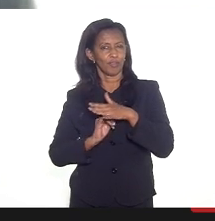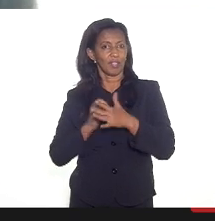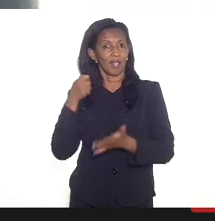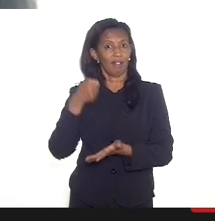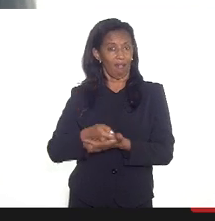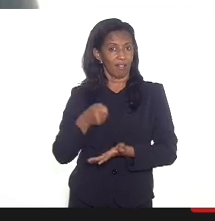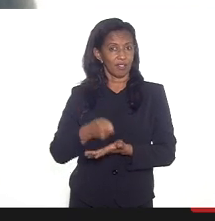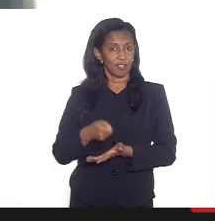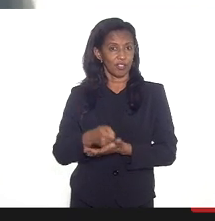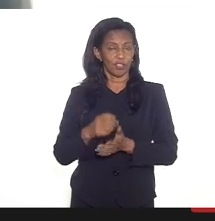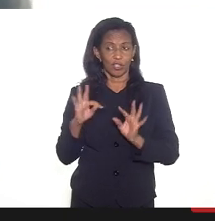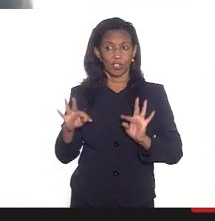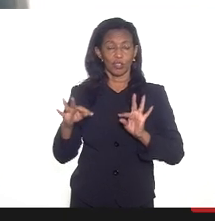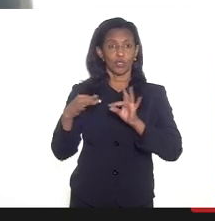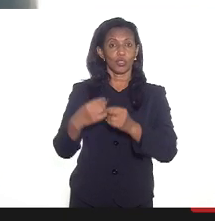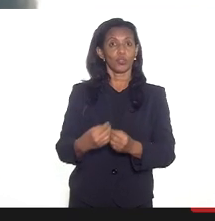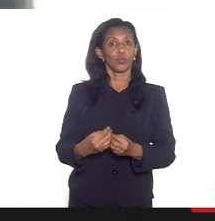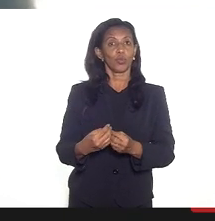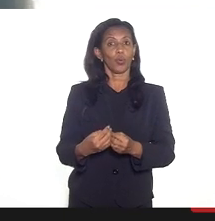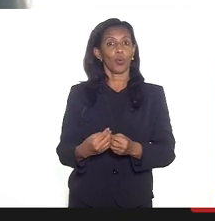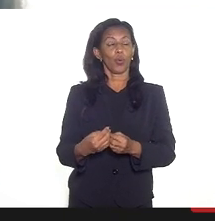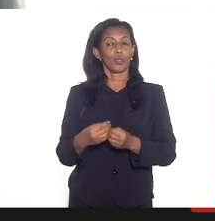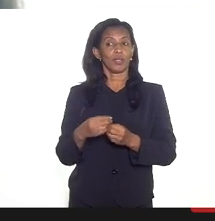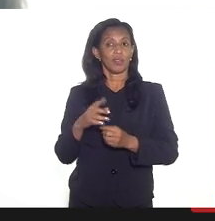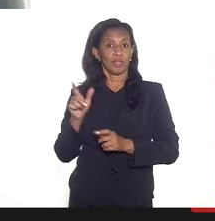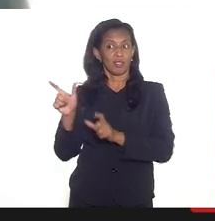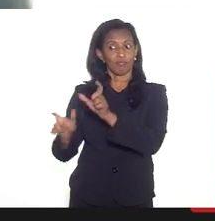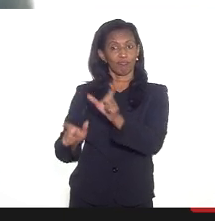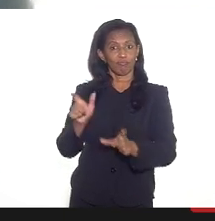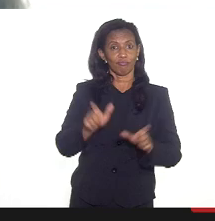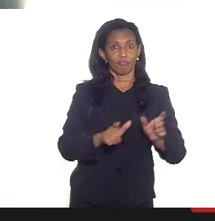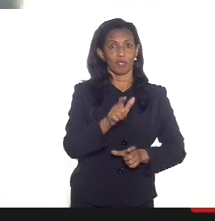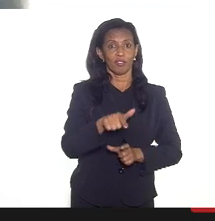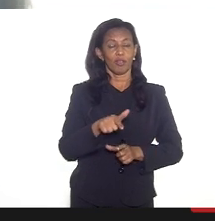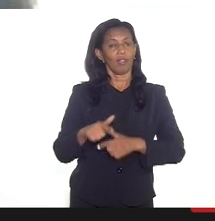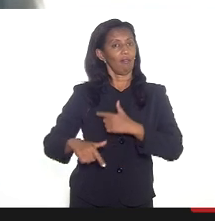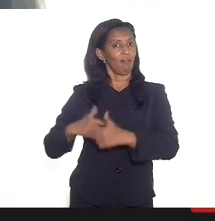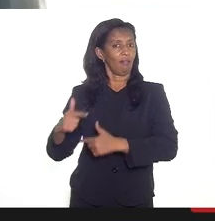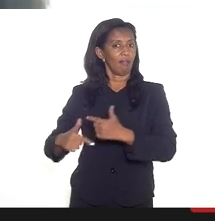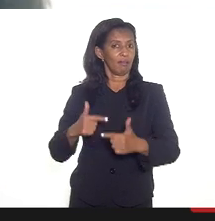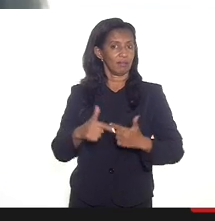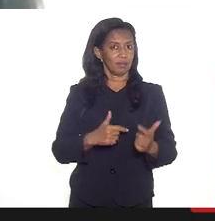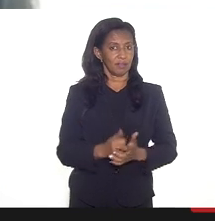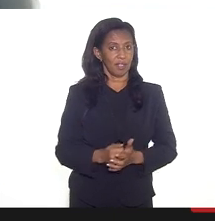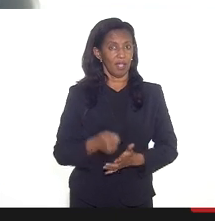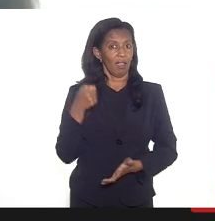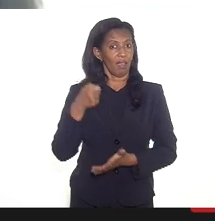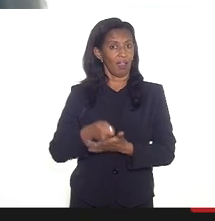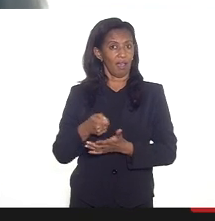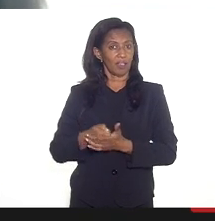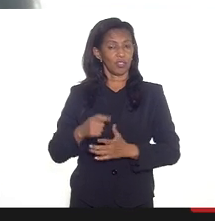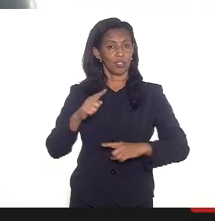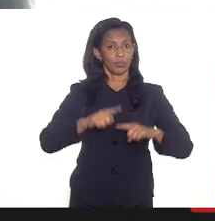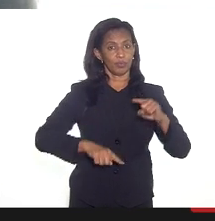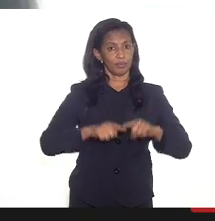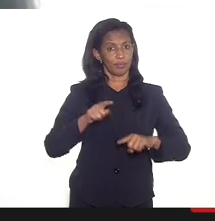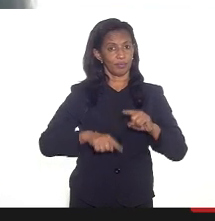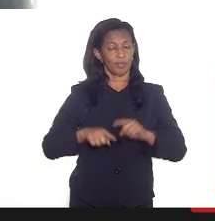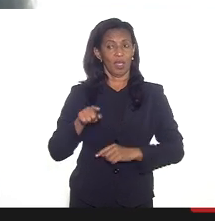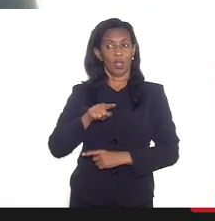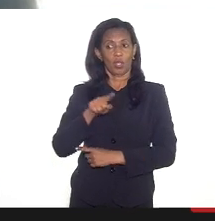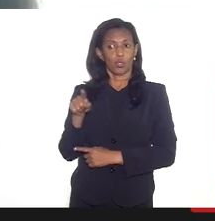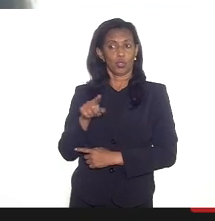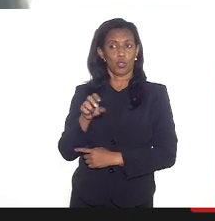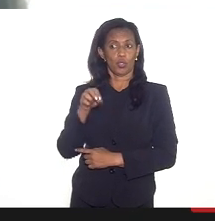garantia de todos esses atores e atrizes da rede funcionando. Garantir equipamentos na Zona Oeste, que foi